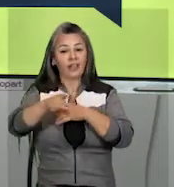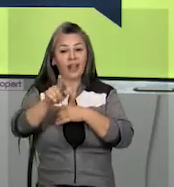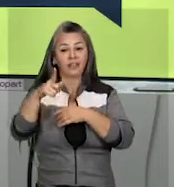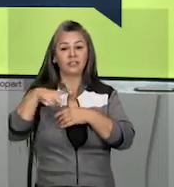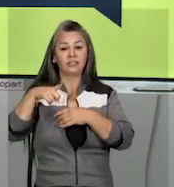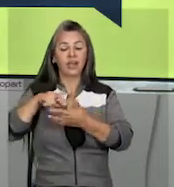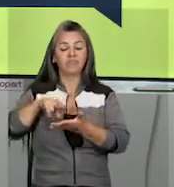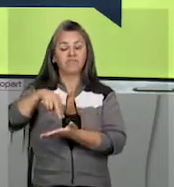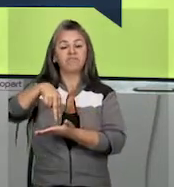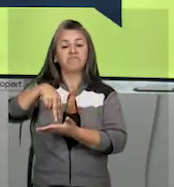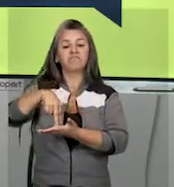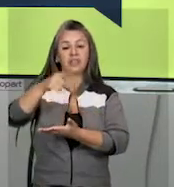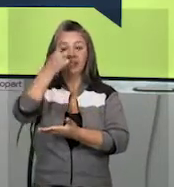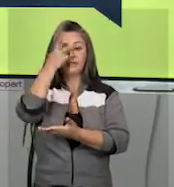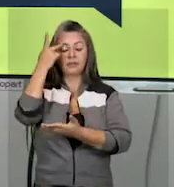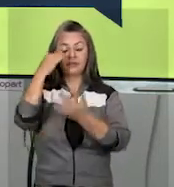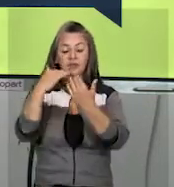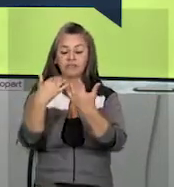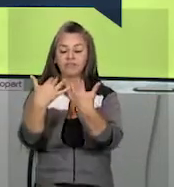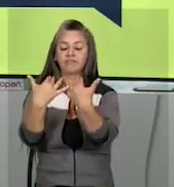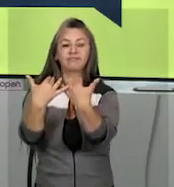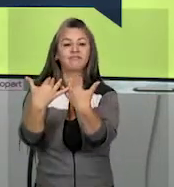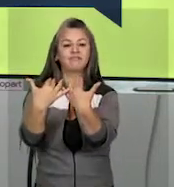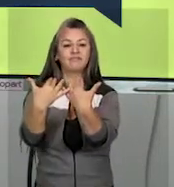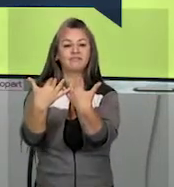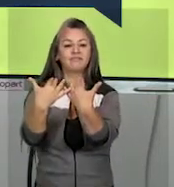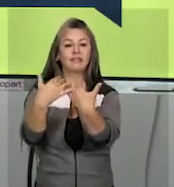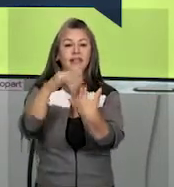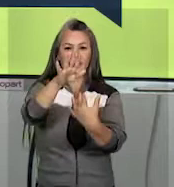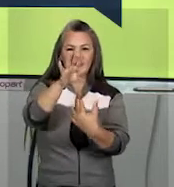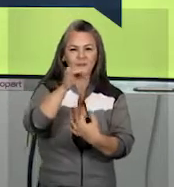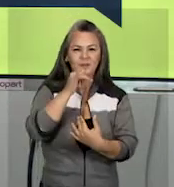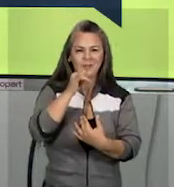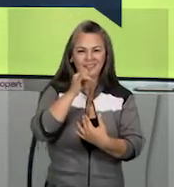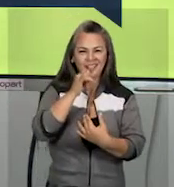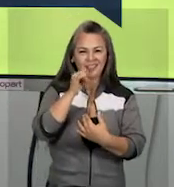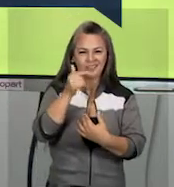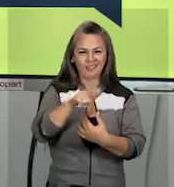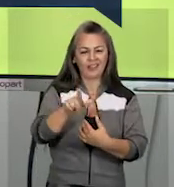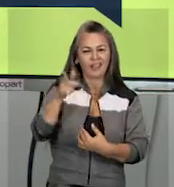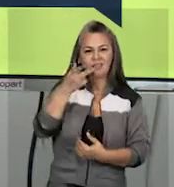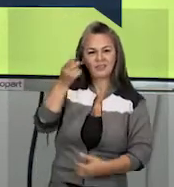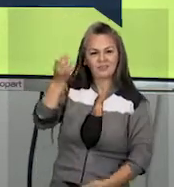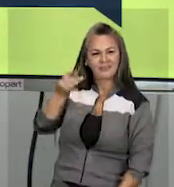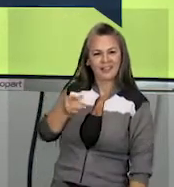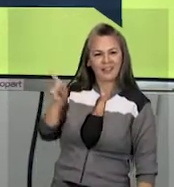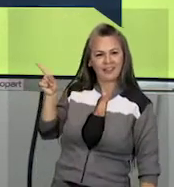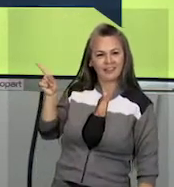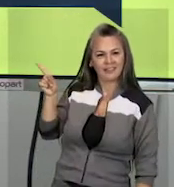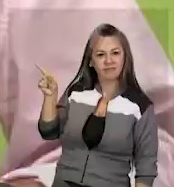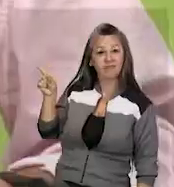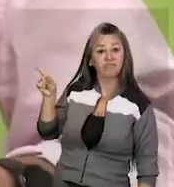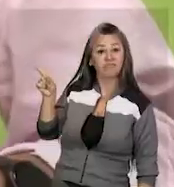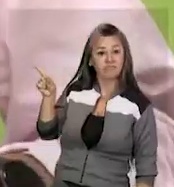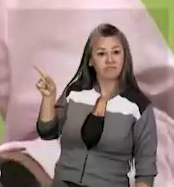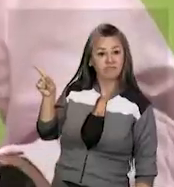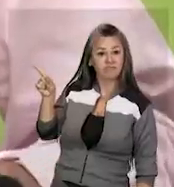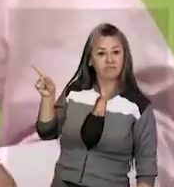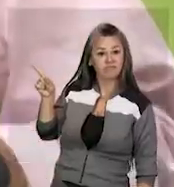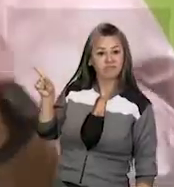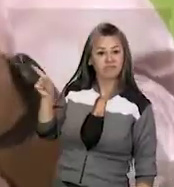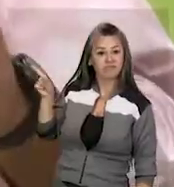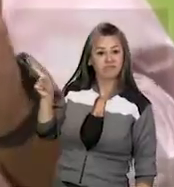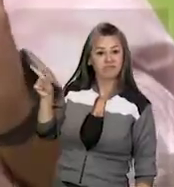né? E eu quero falar um pouco sobre este livro aqui, bem rapidamente, de Aristóteles, foi um grande filósofo